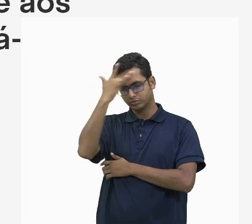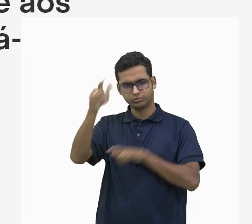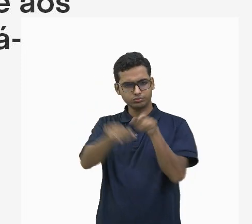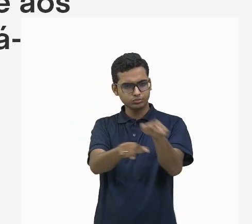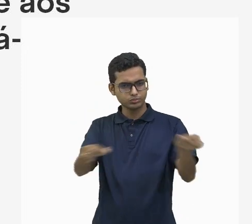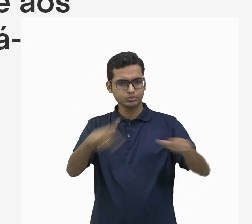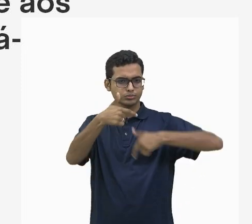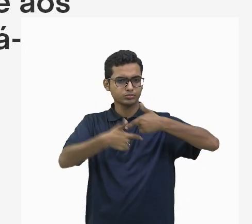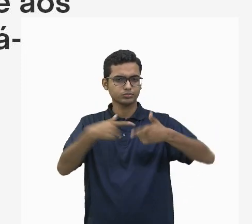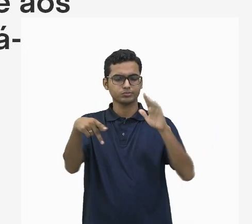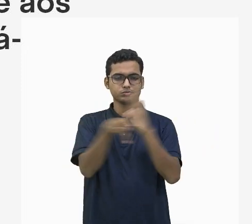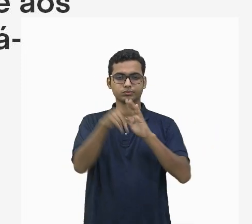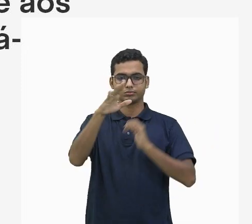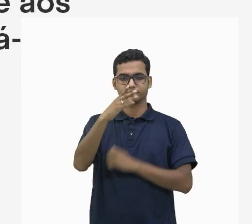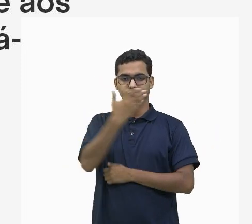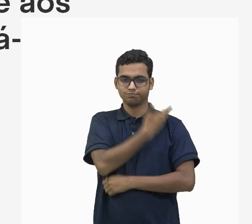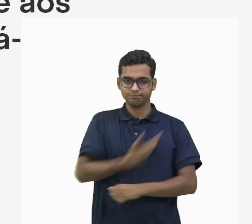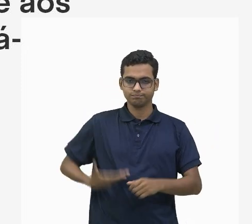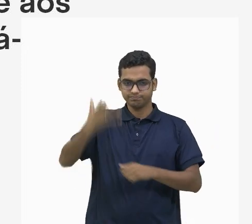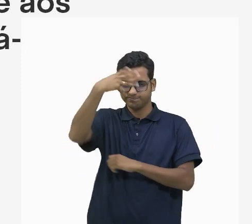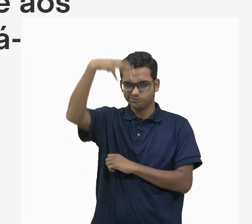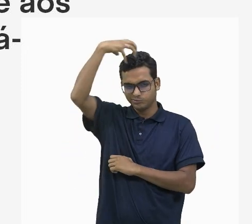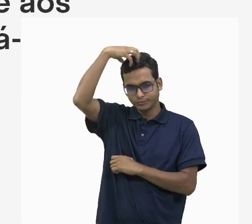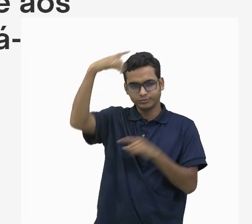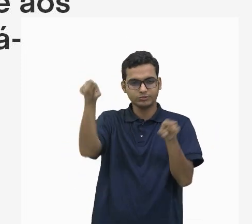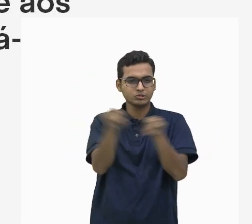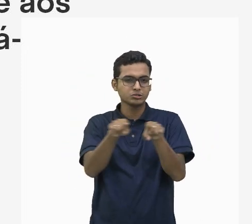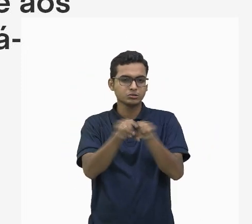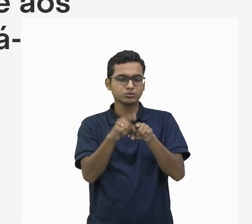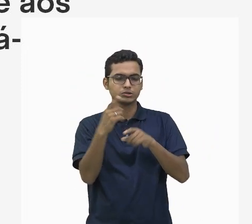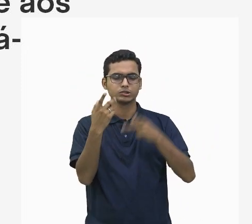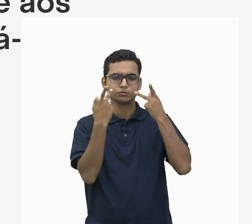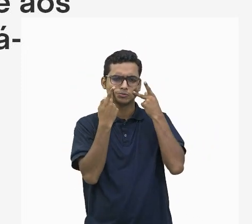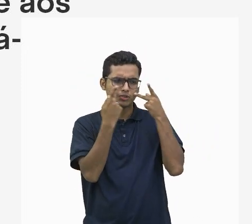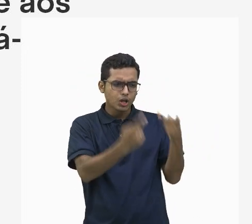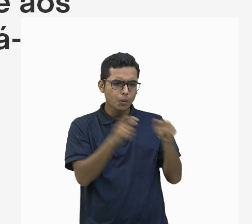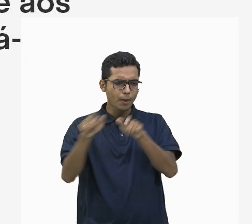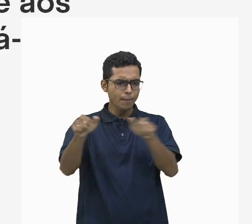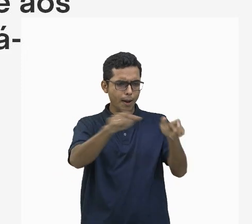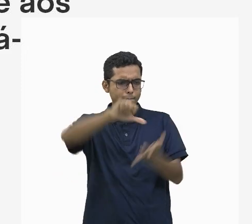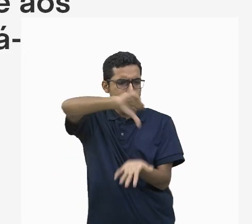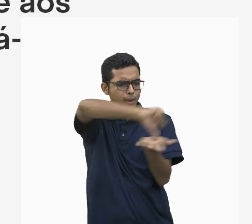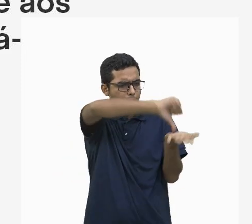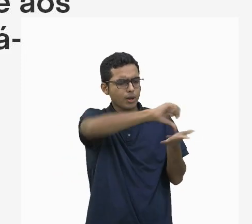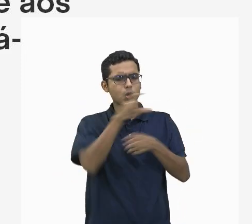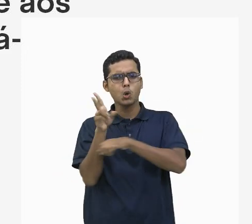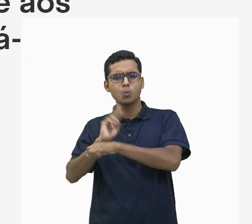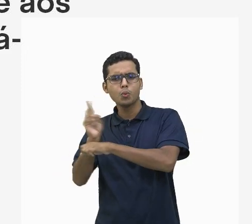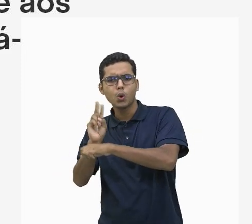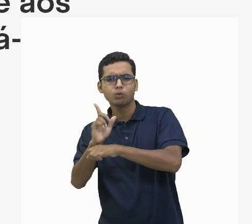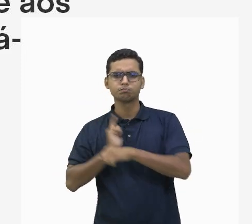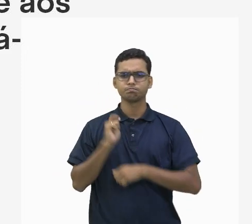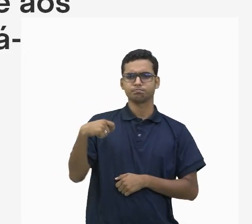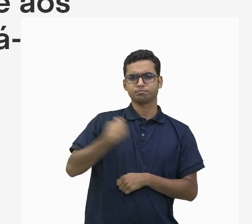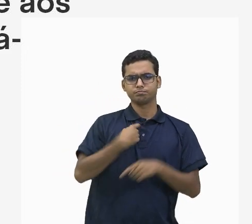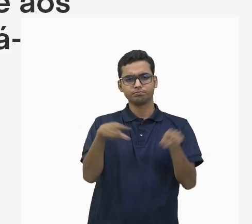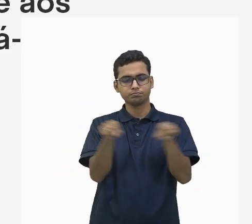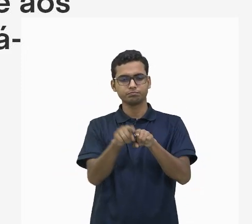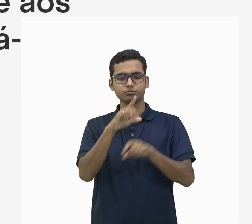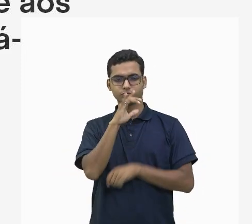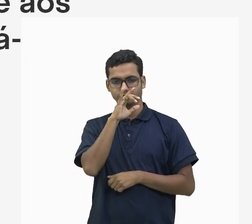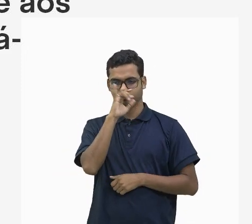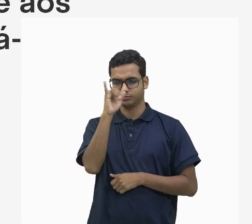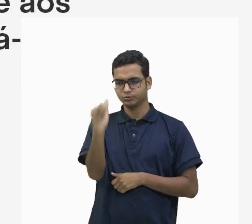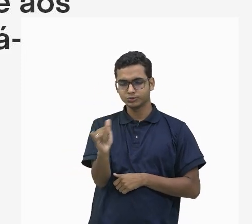iam periodicamente aos ducados, às marcas e condados para fiscalizá-los e informarem, né,